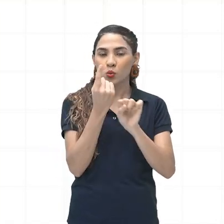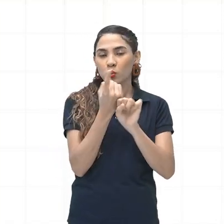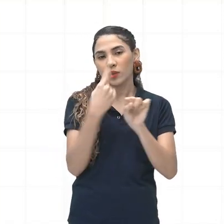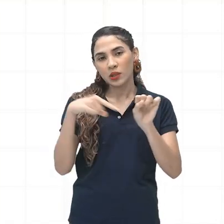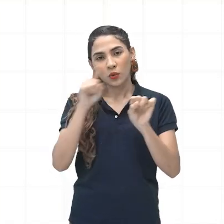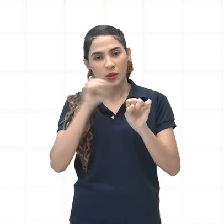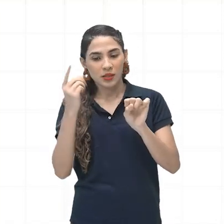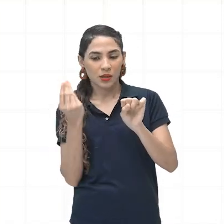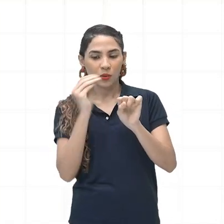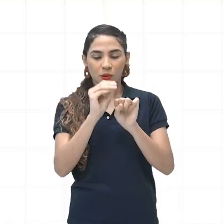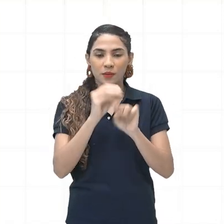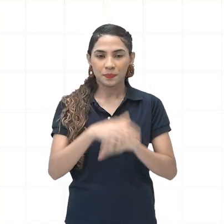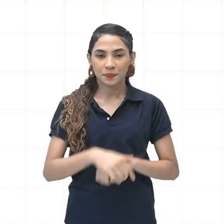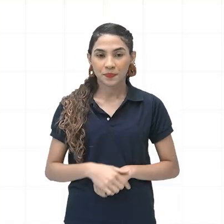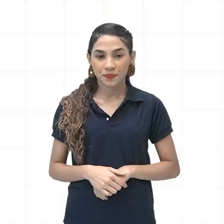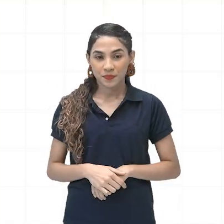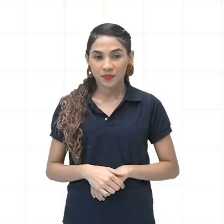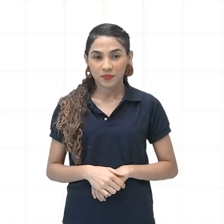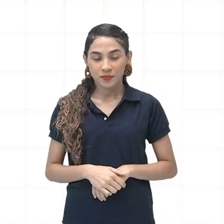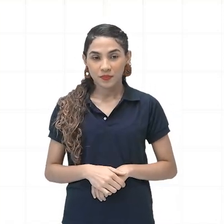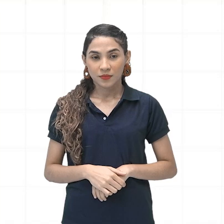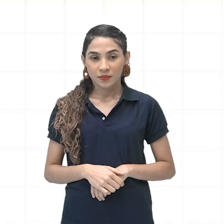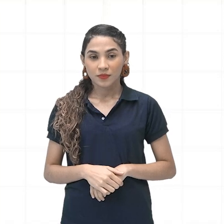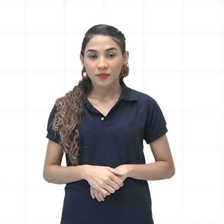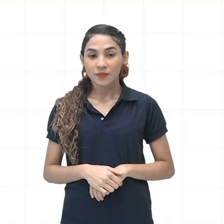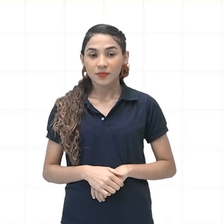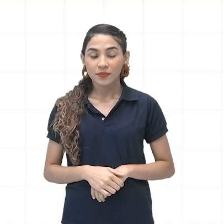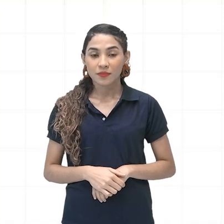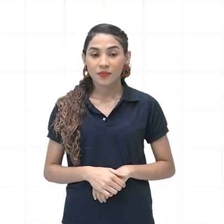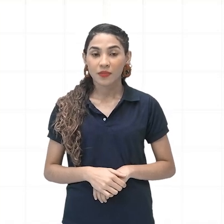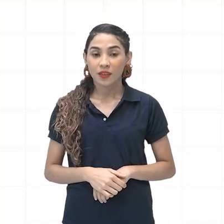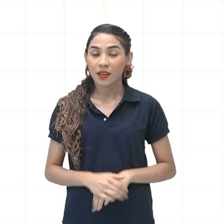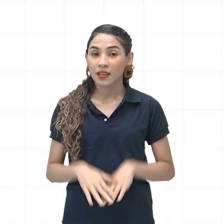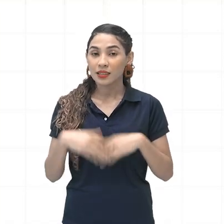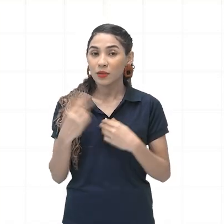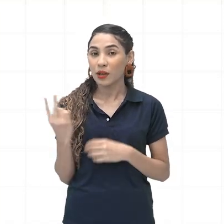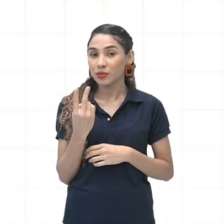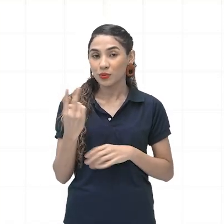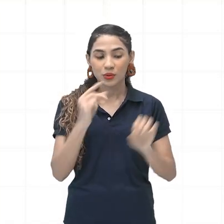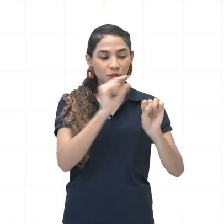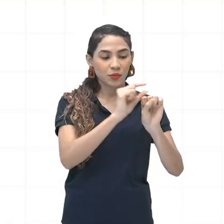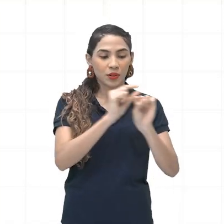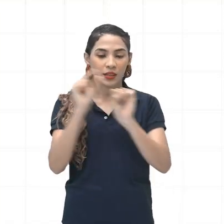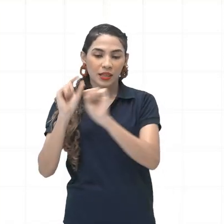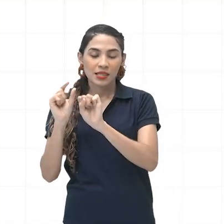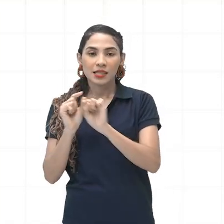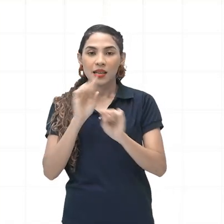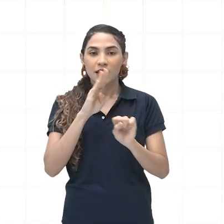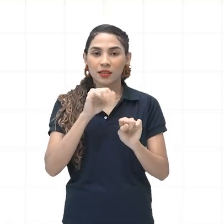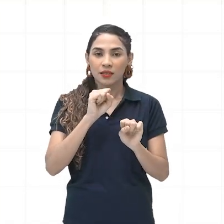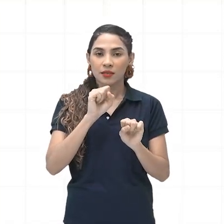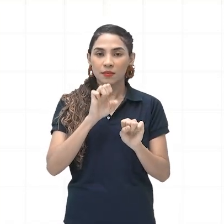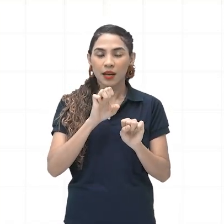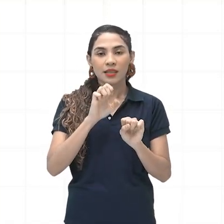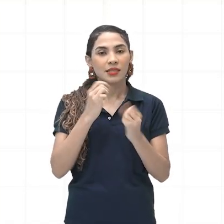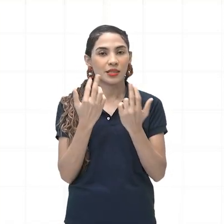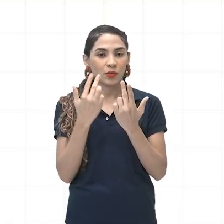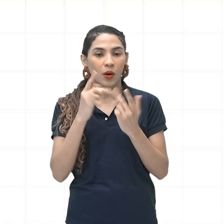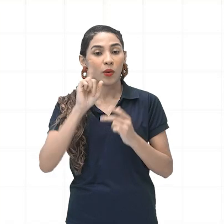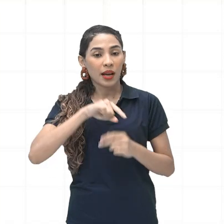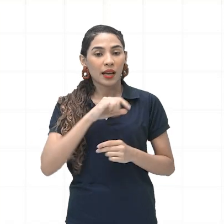não costuma escrever. Então, como as duas potências têm a mesma base, que é a base